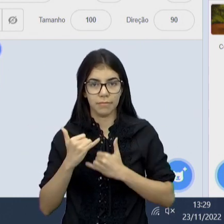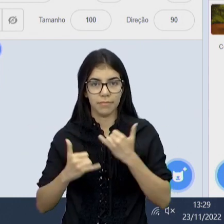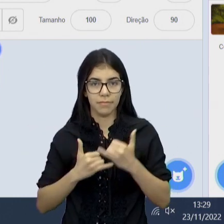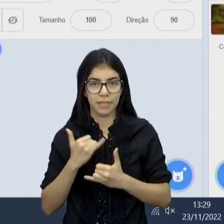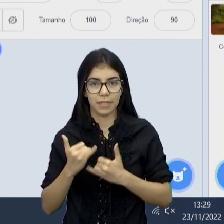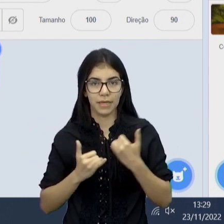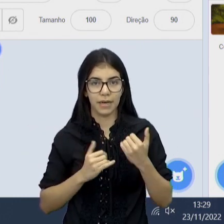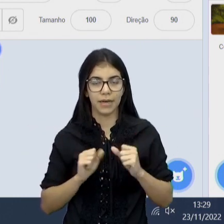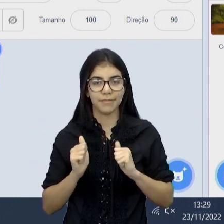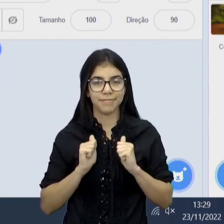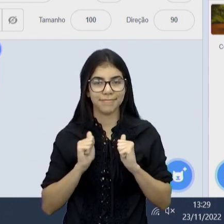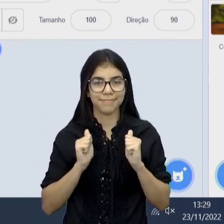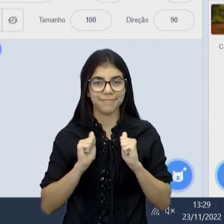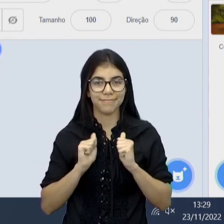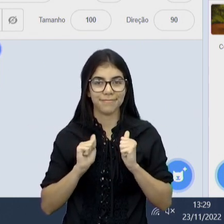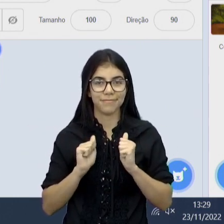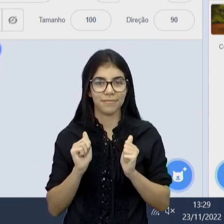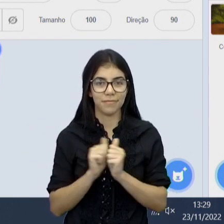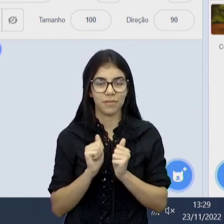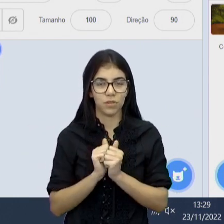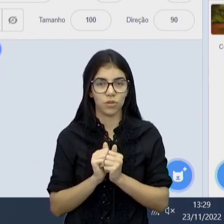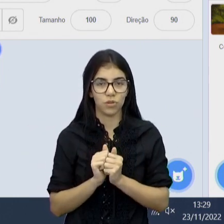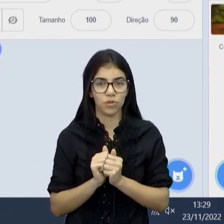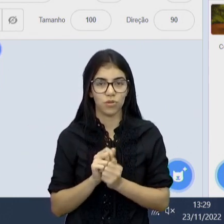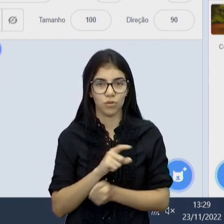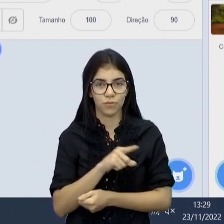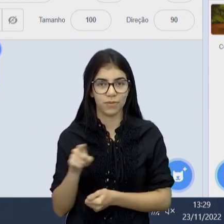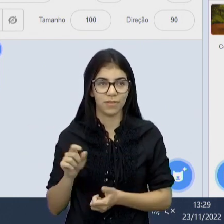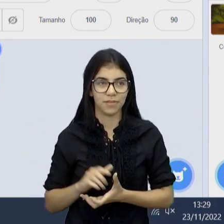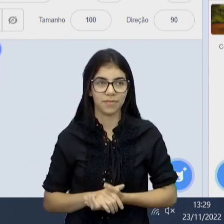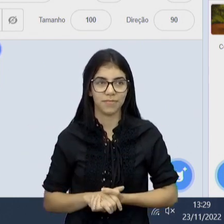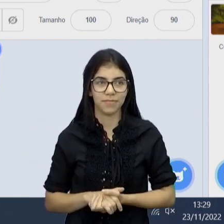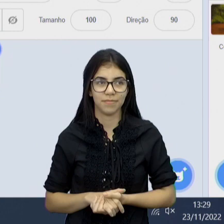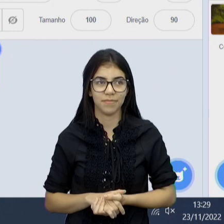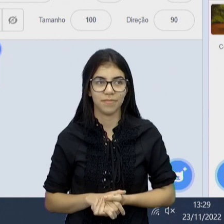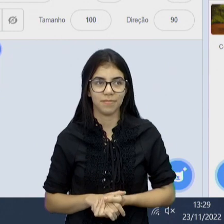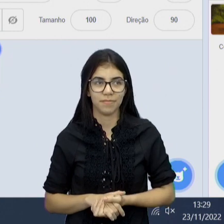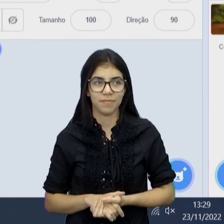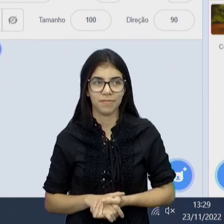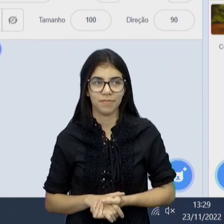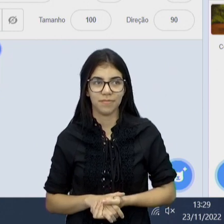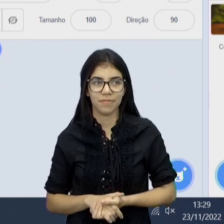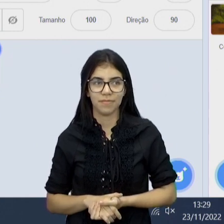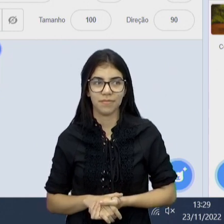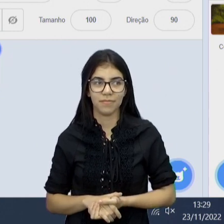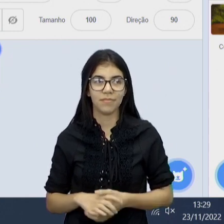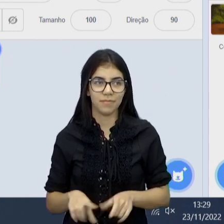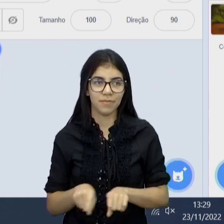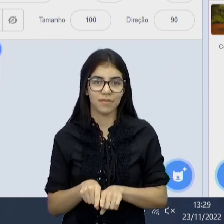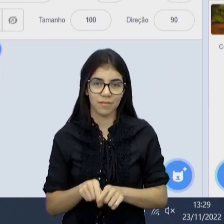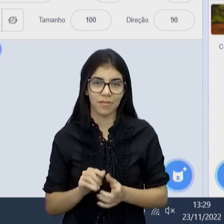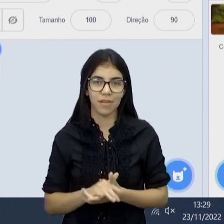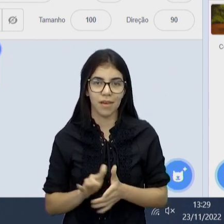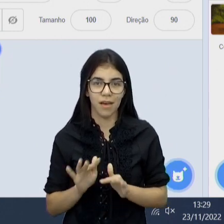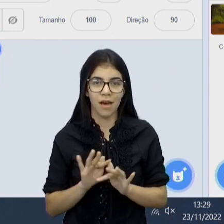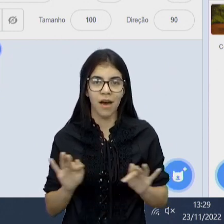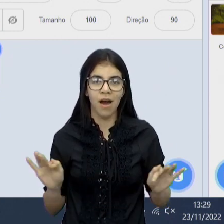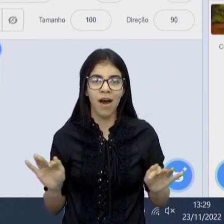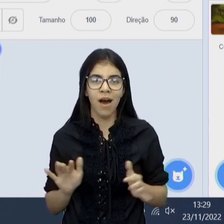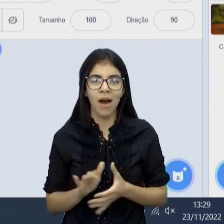você. Tchau, vírgula, adorei brincar com você. E aí esse você vai por 3 segundos só porque a frase é